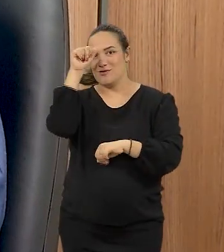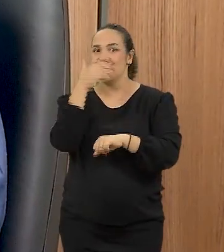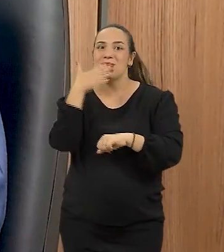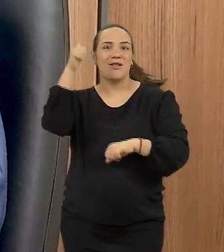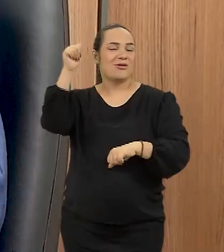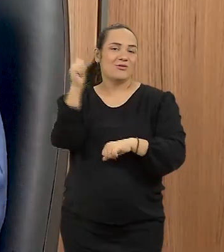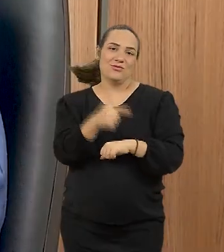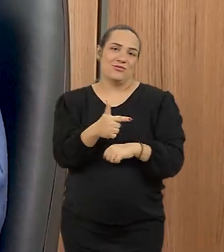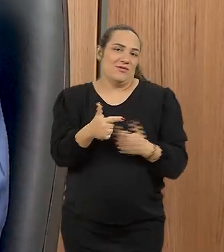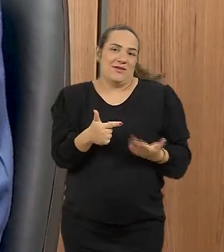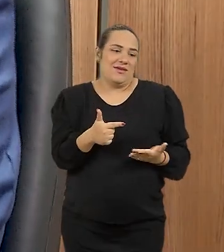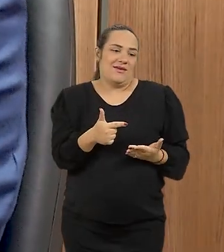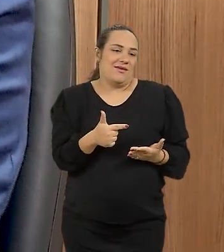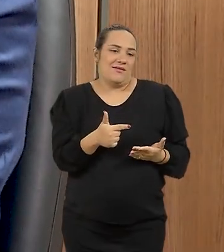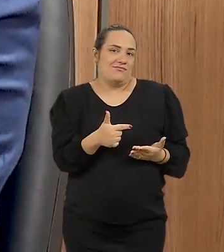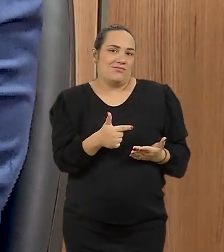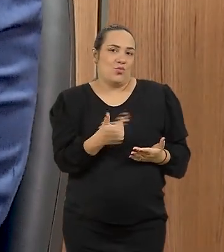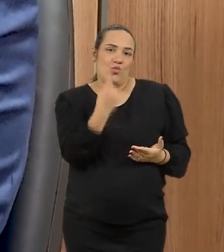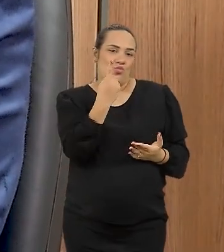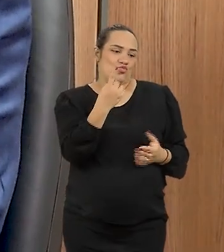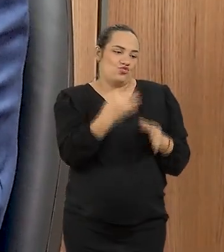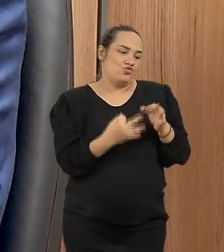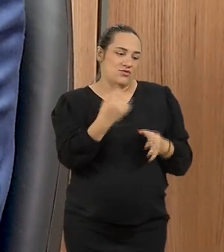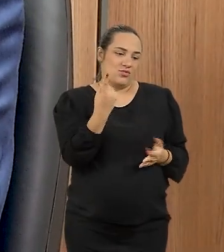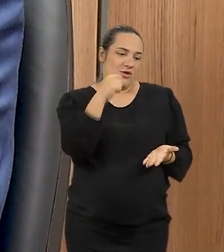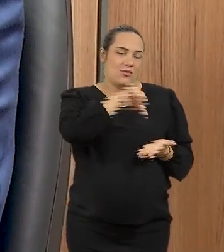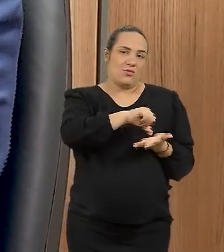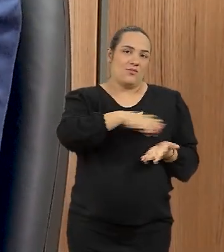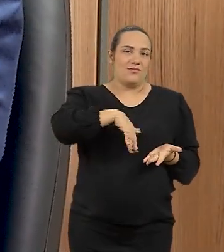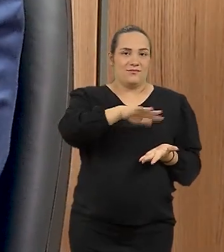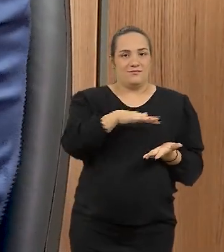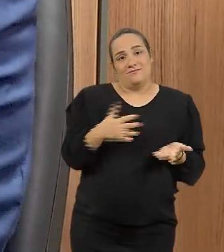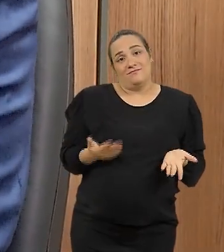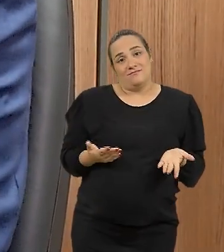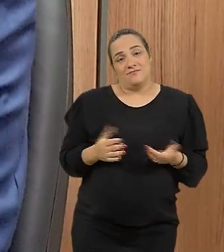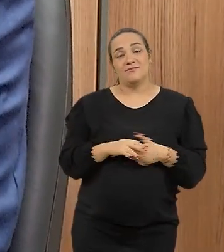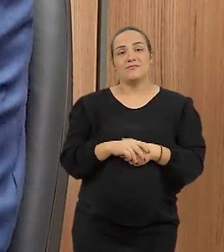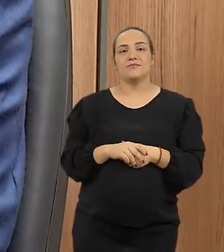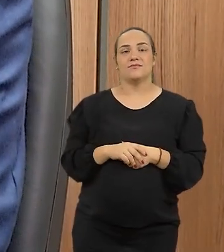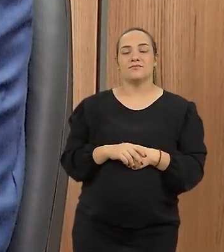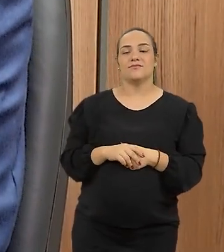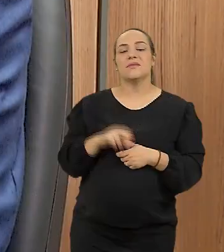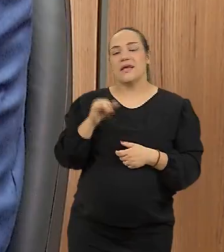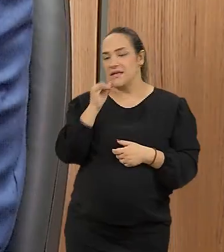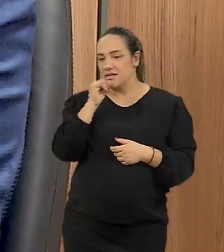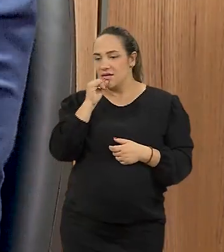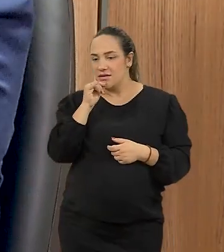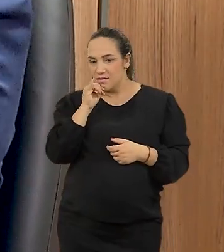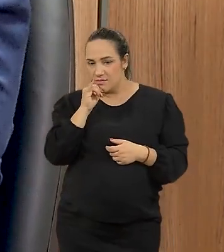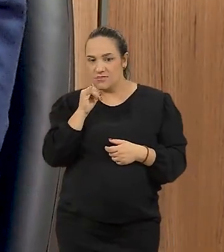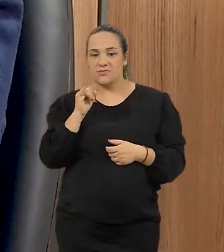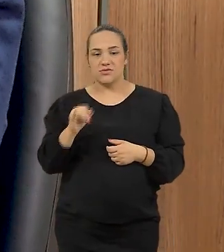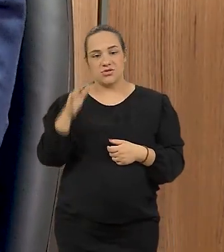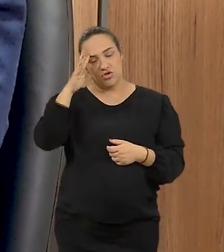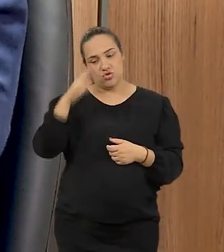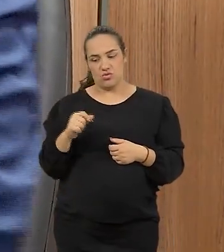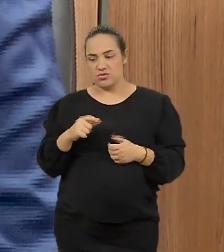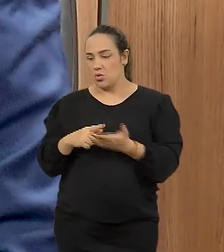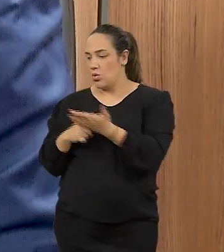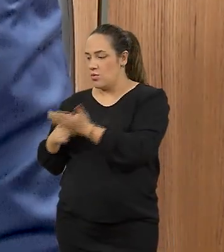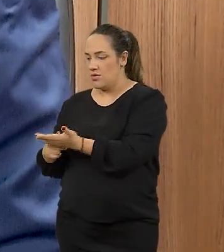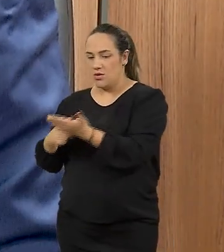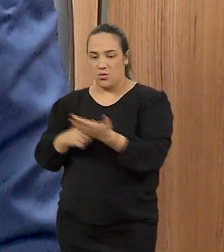força que não tem nem como a administração do tribunal se meter. Se os juízes resolvem fazer um pacto